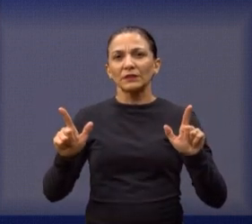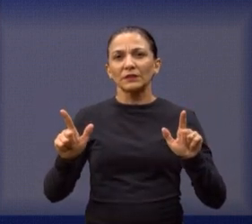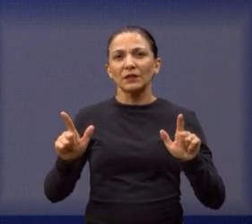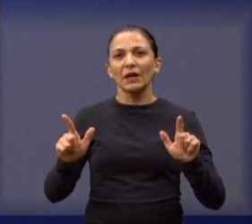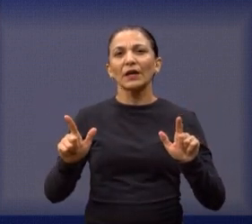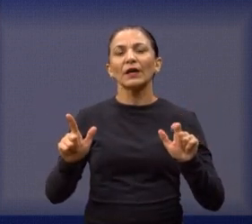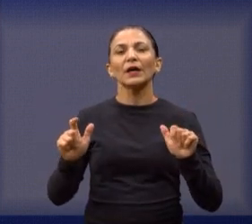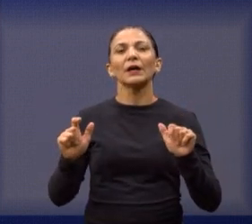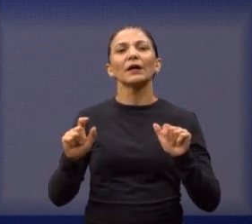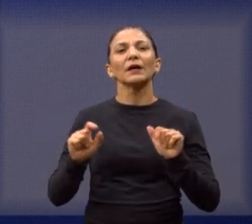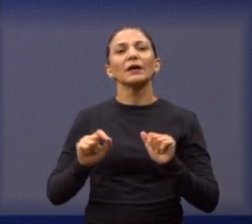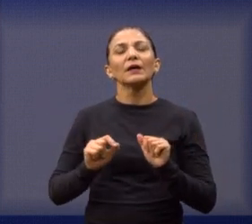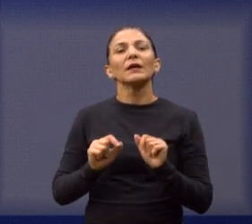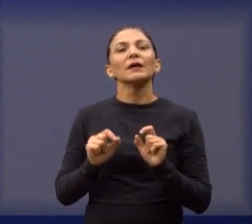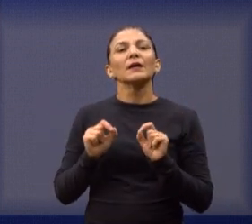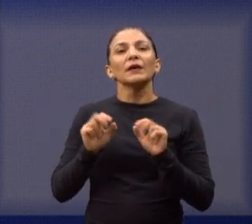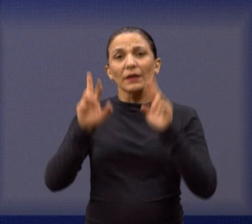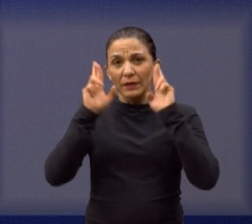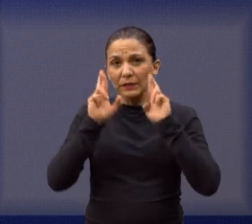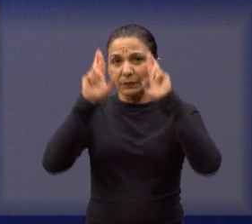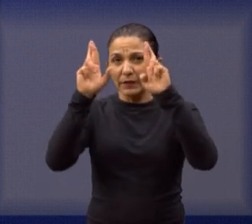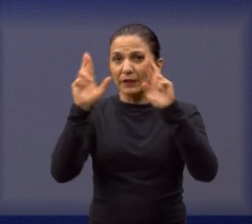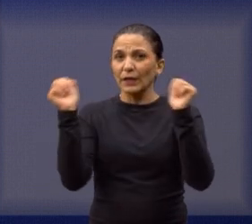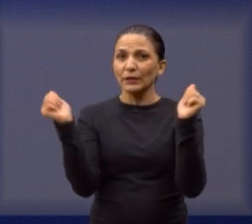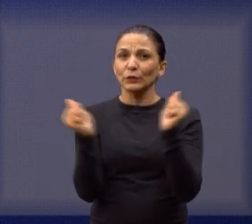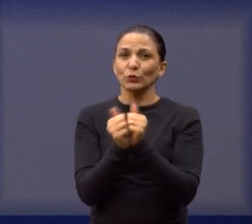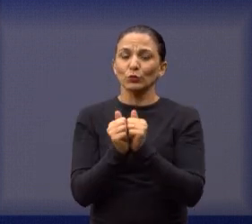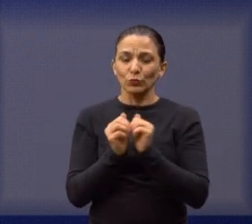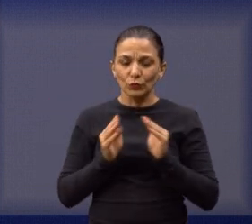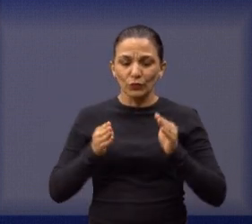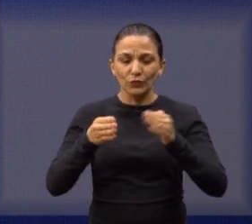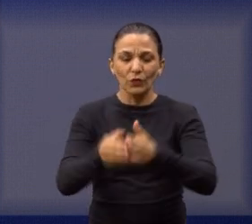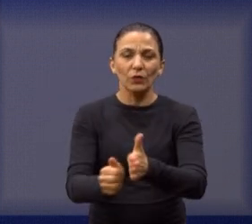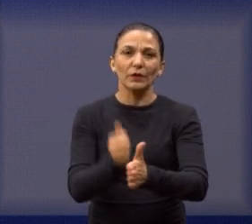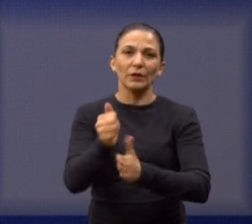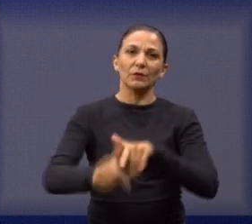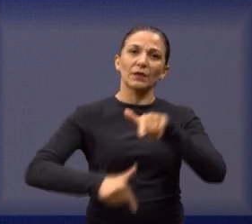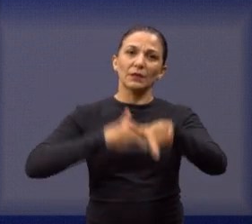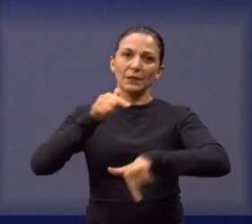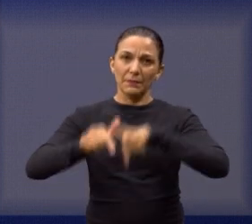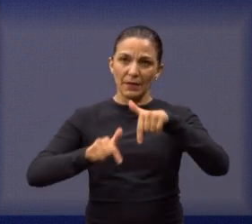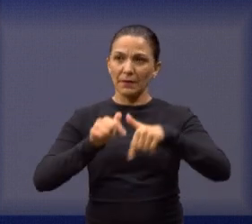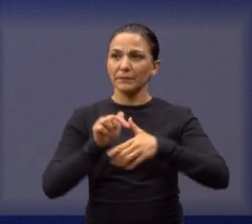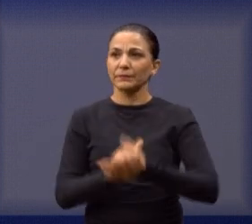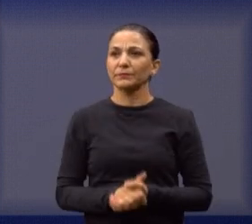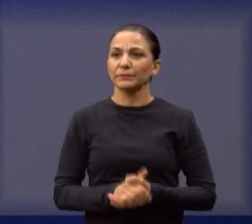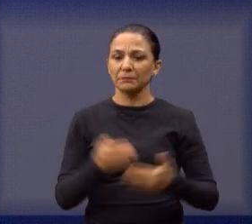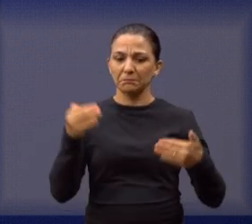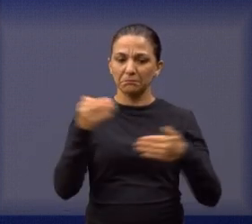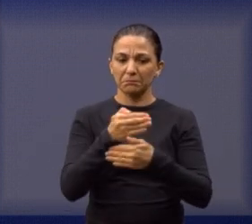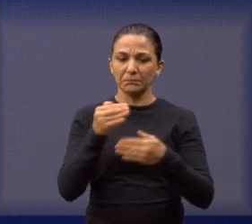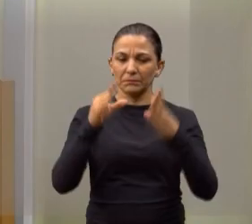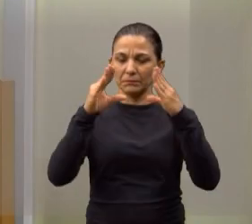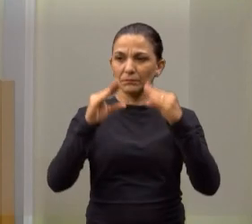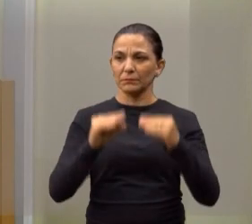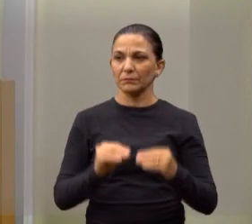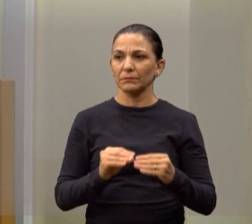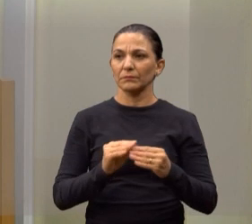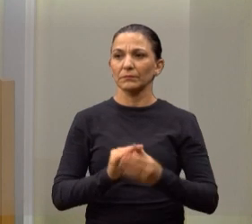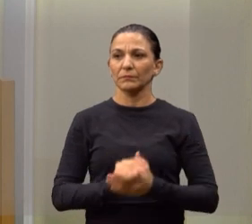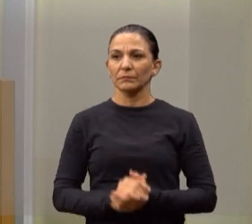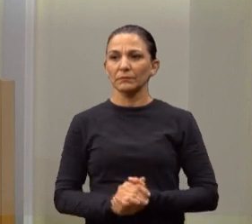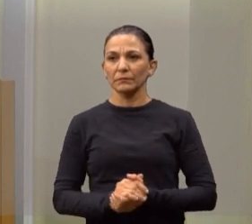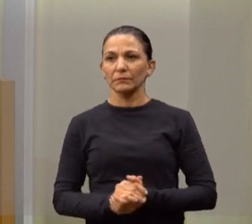lutar conjuntamente e pro de nossa Araraquara Pode ser apresentação de slide